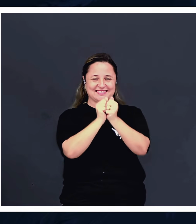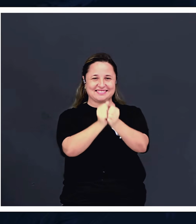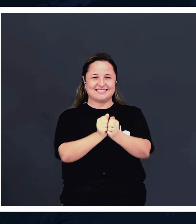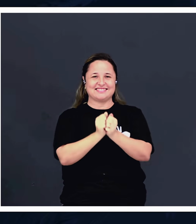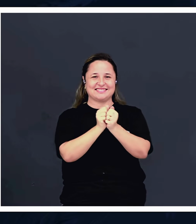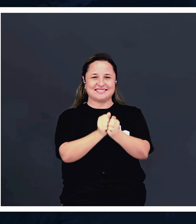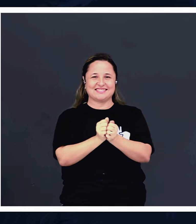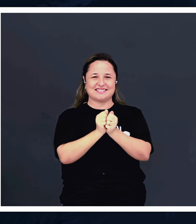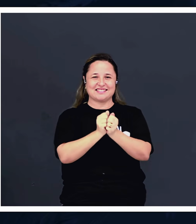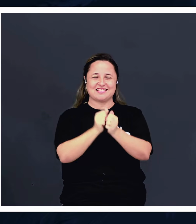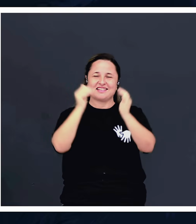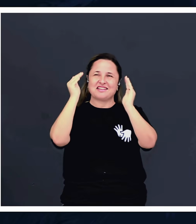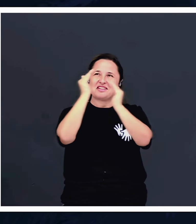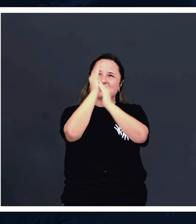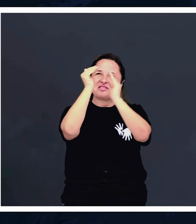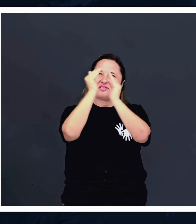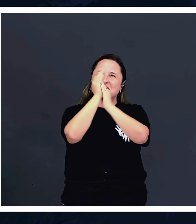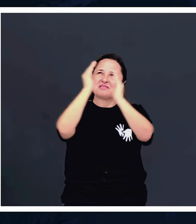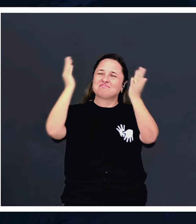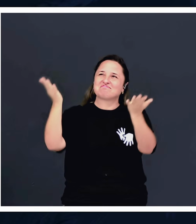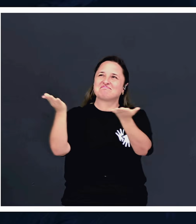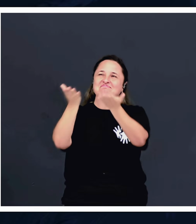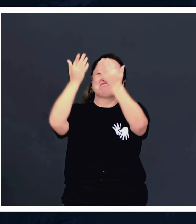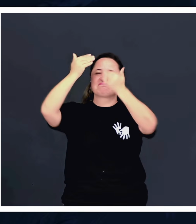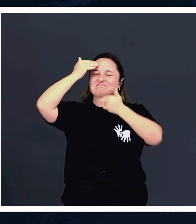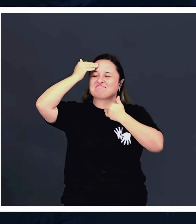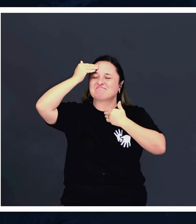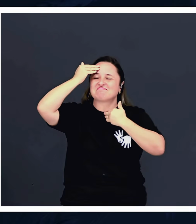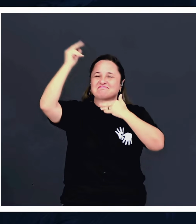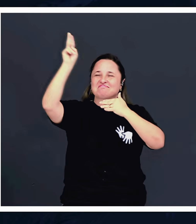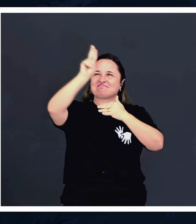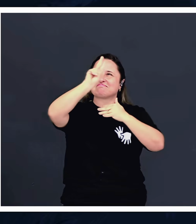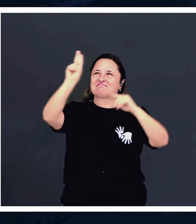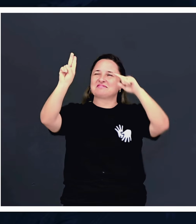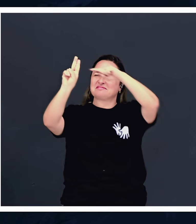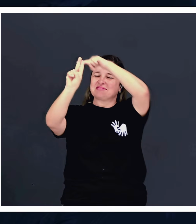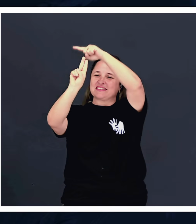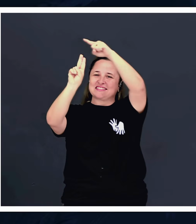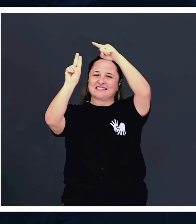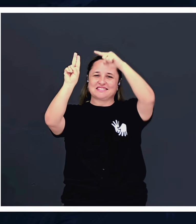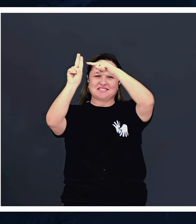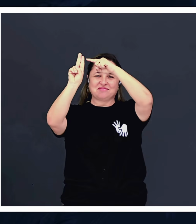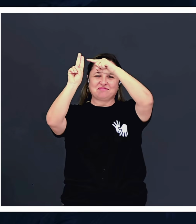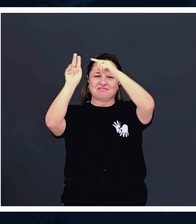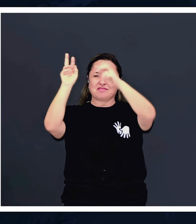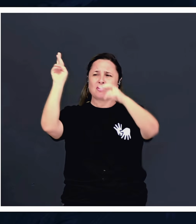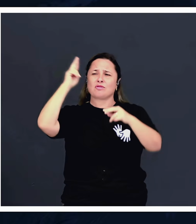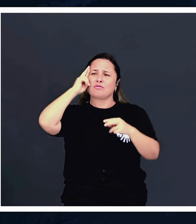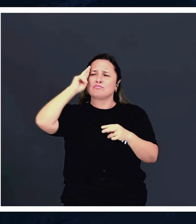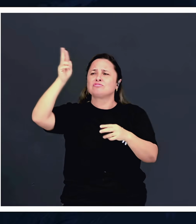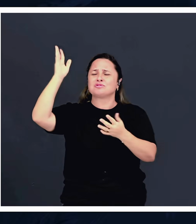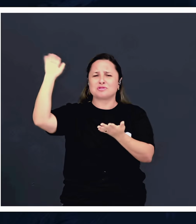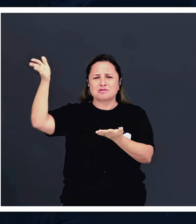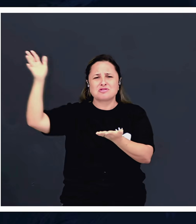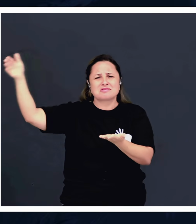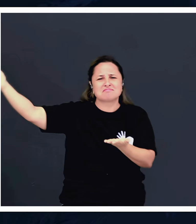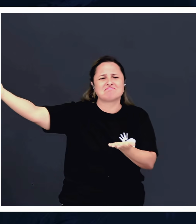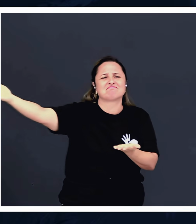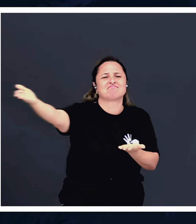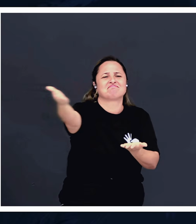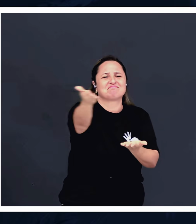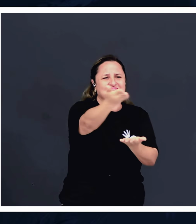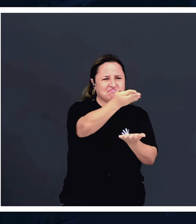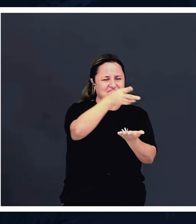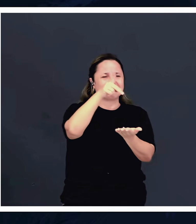louvarmos e engrandecermos esse santo nome. O Senhor já está nesse lugar. A sua presença é real em